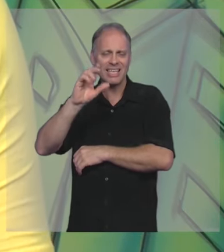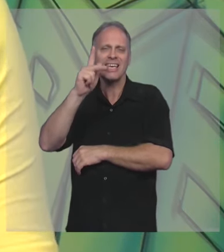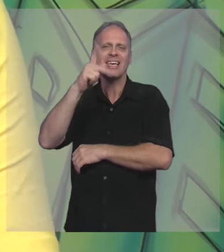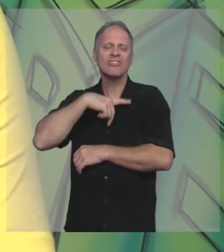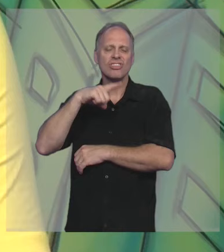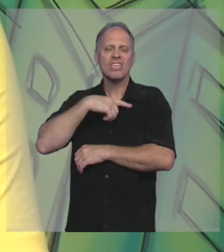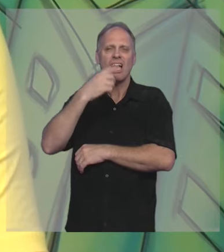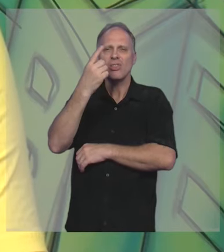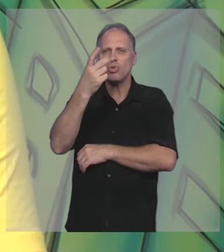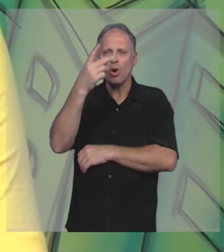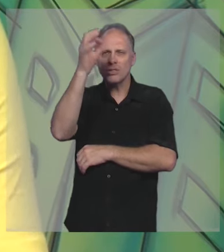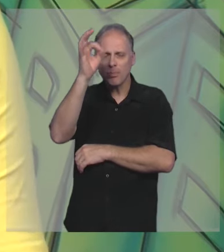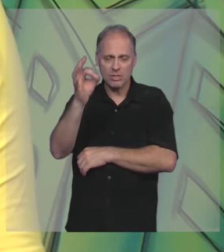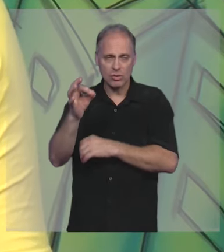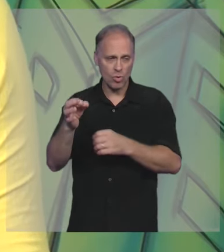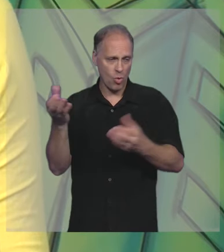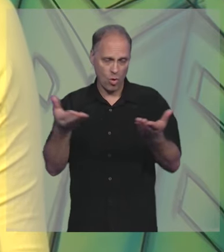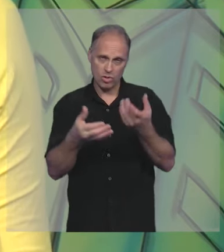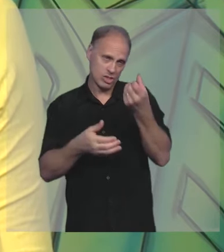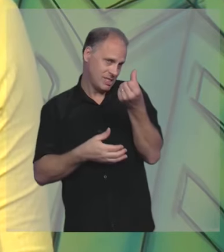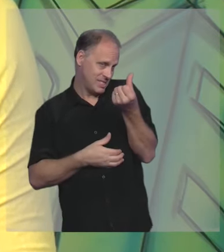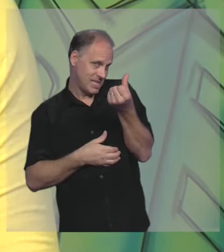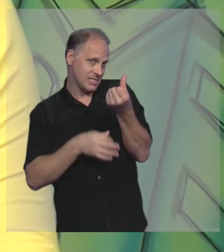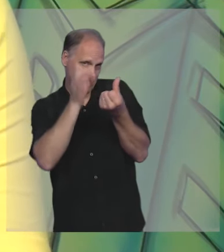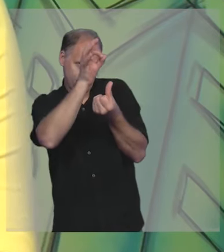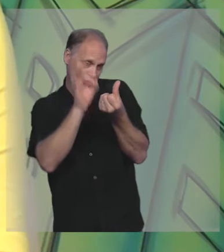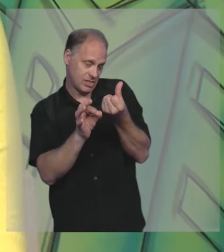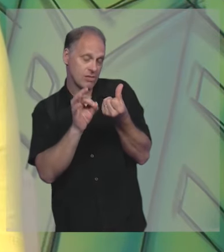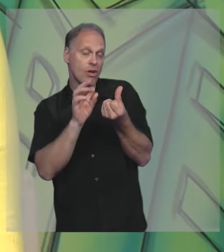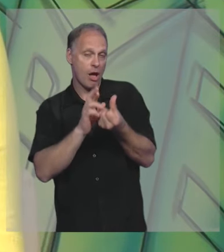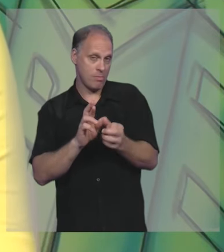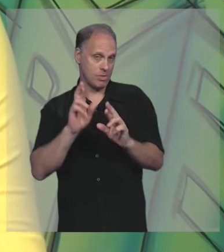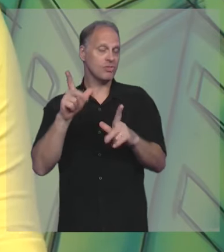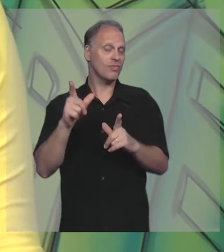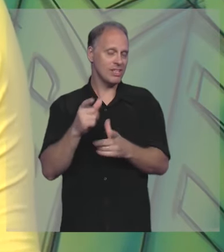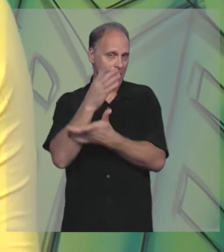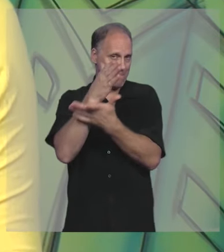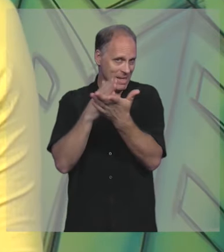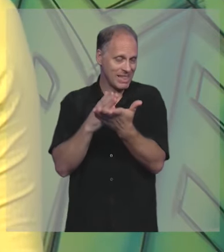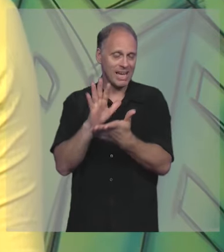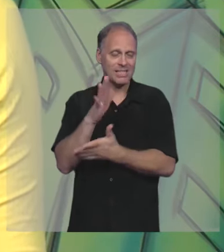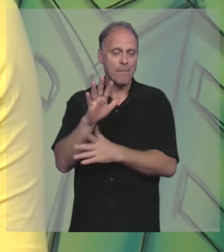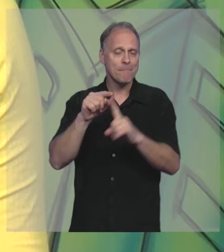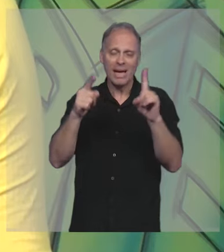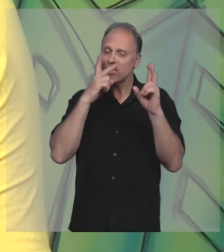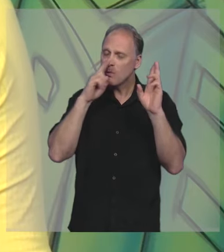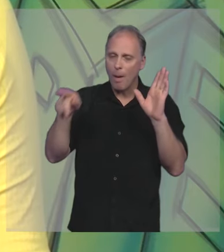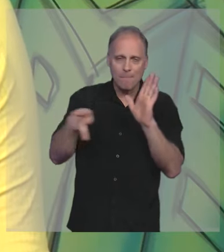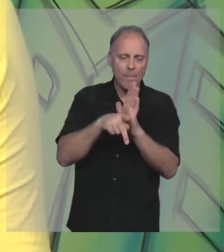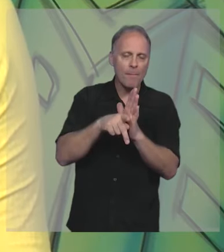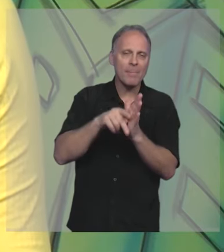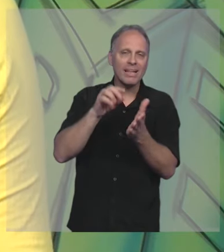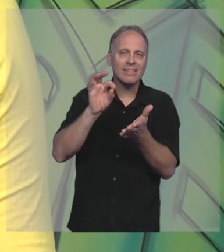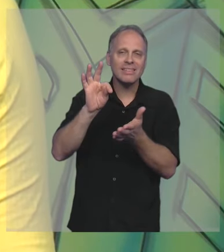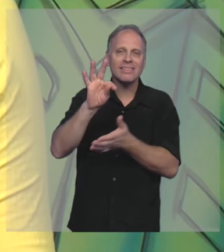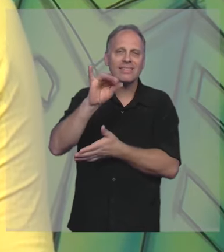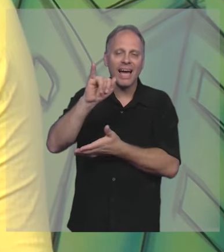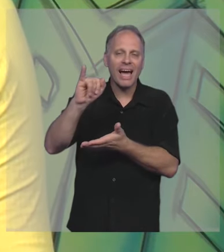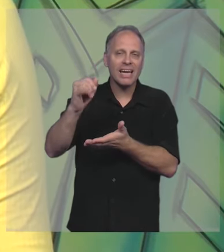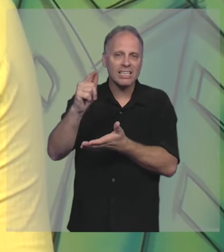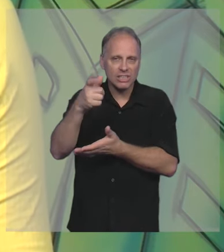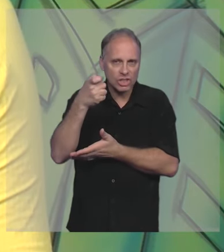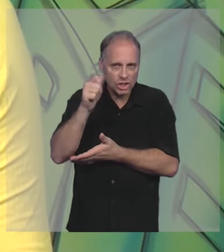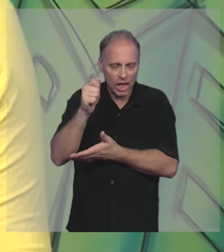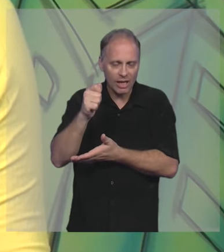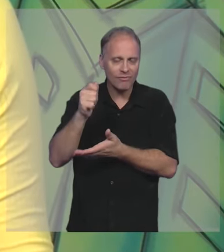14%, hoje a partir de 6% já é uma diferença. Entretanto, essa mesma taxa, que ao reduzir, ela vai